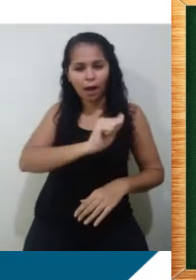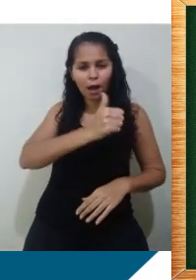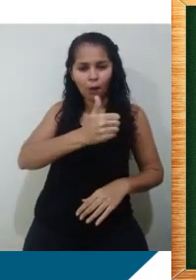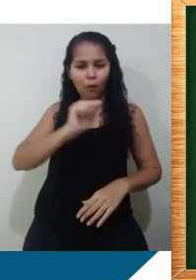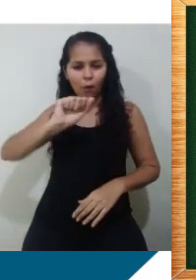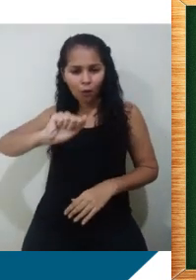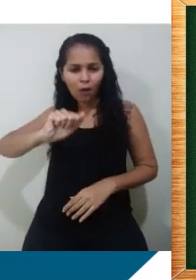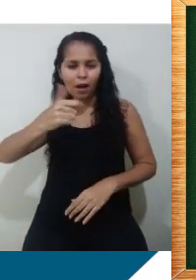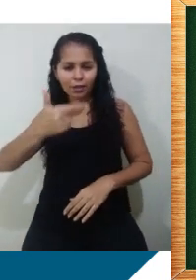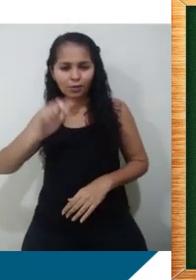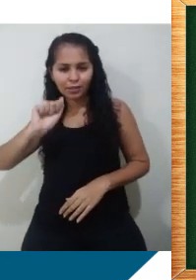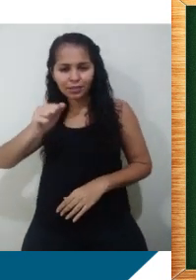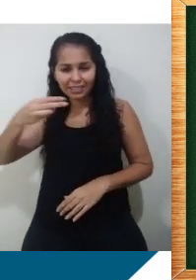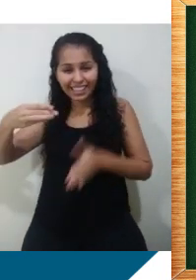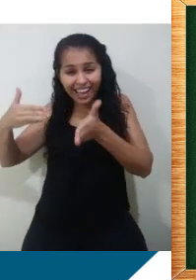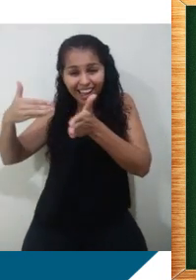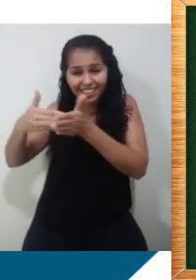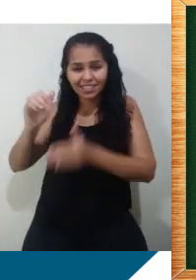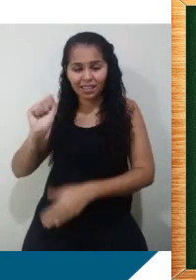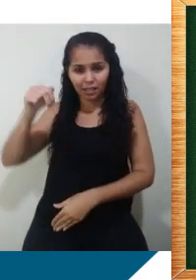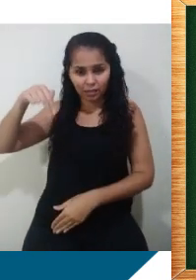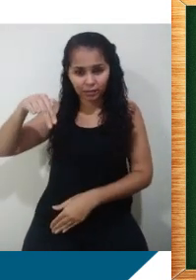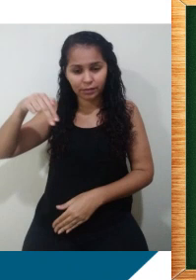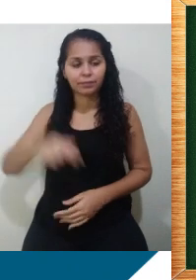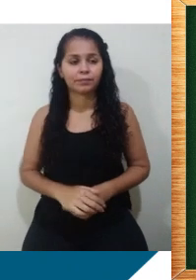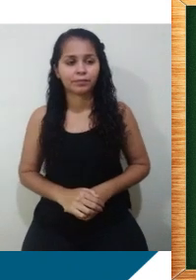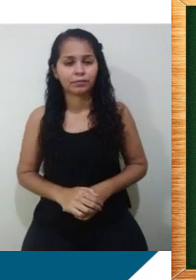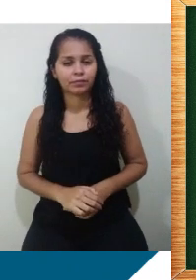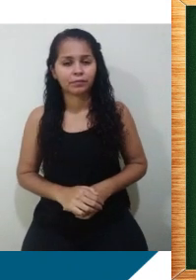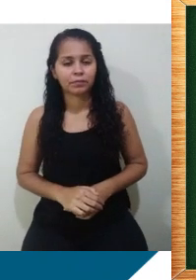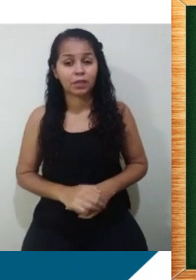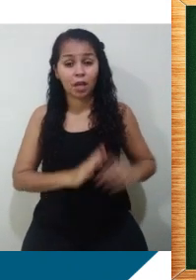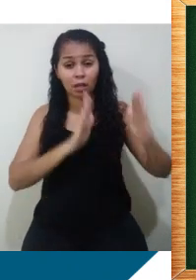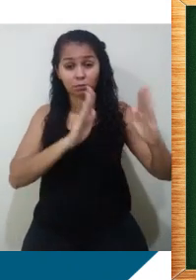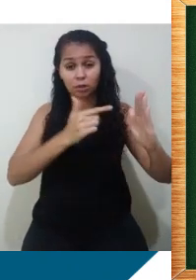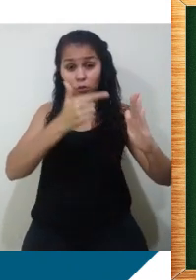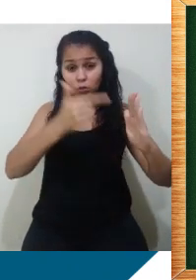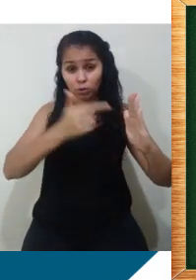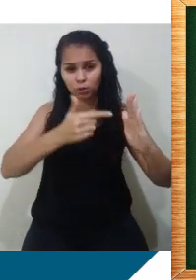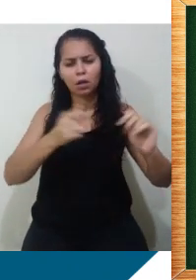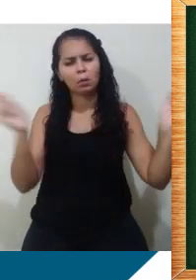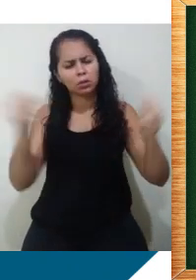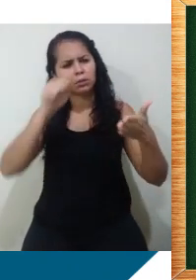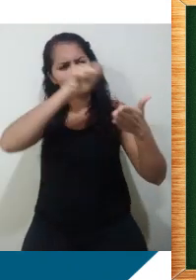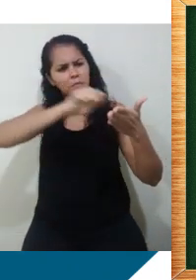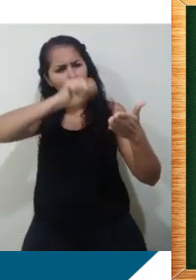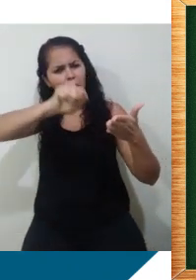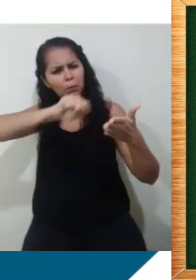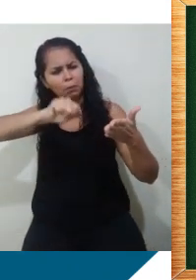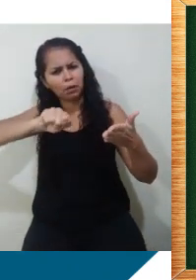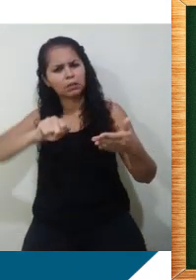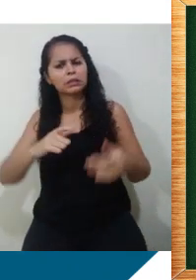geral, AN. A partir do segundo termo, podemos descrever essa sequência. Então temos que